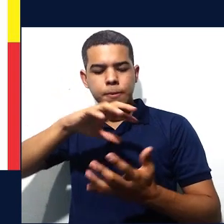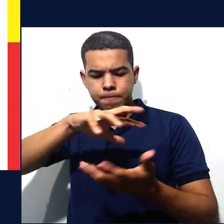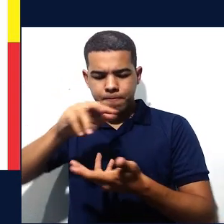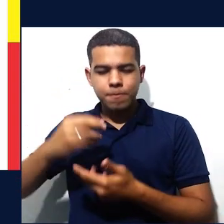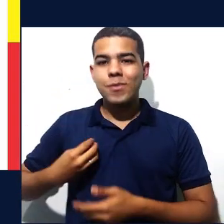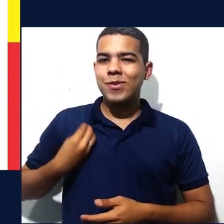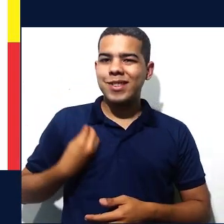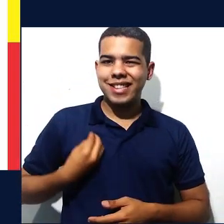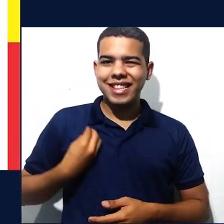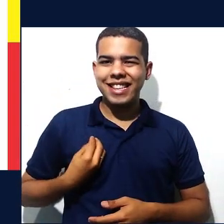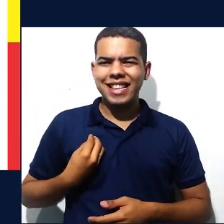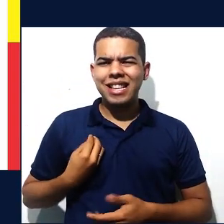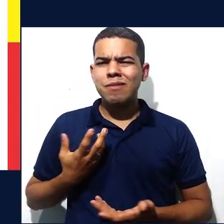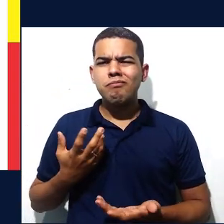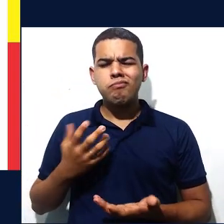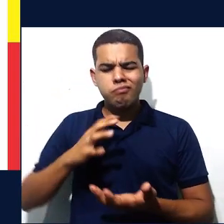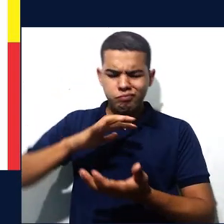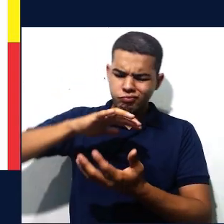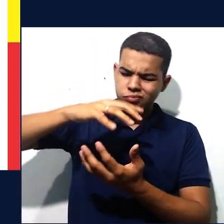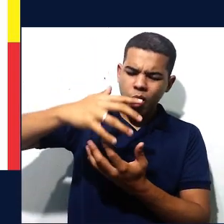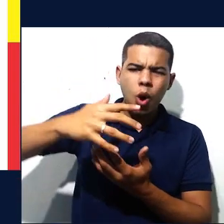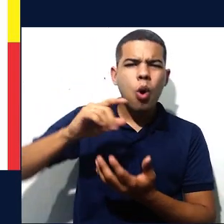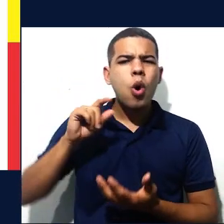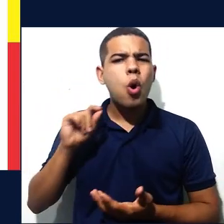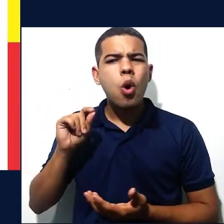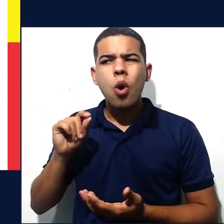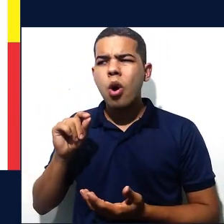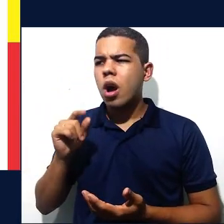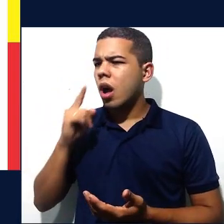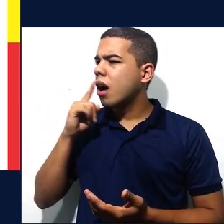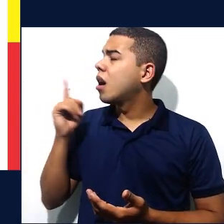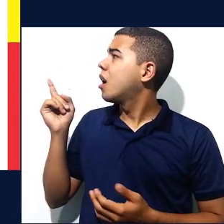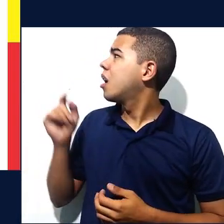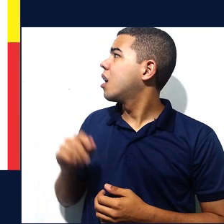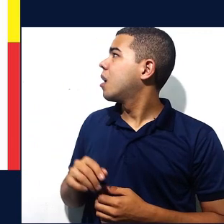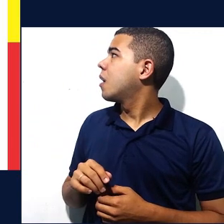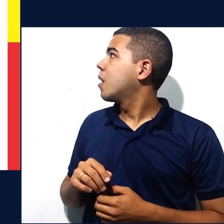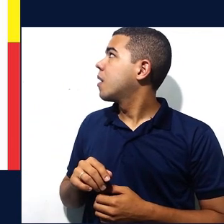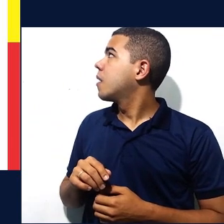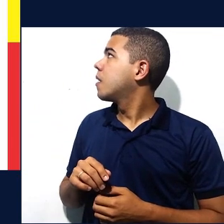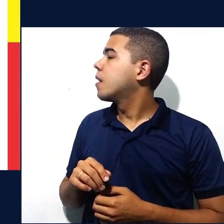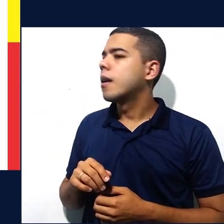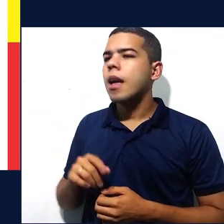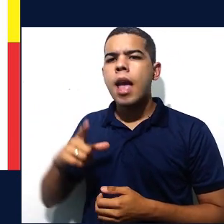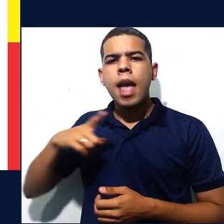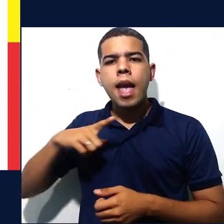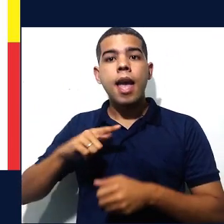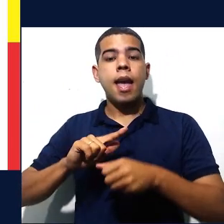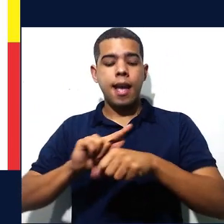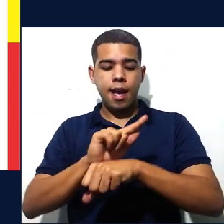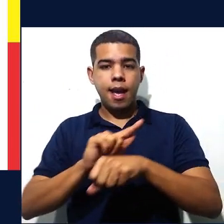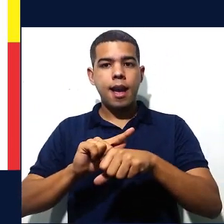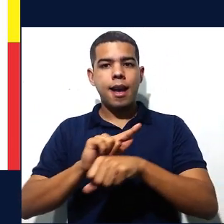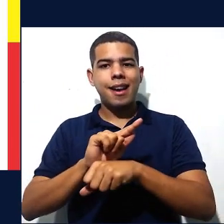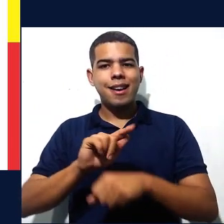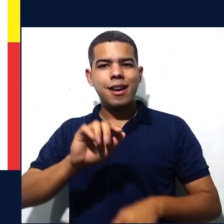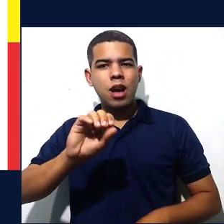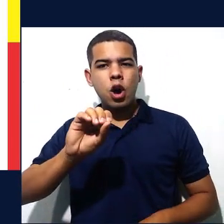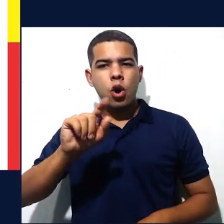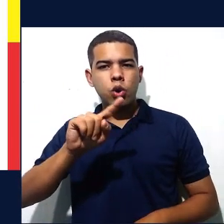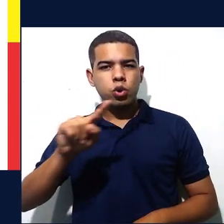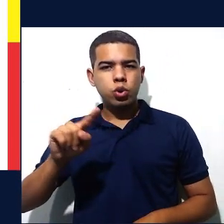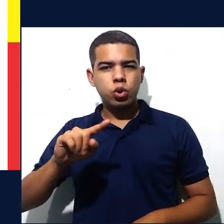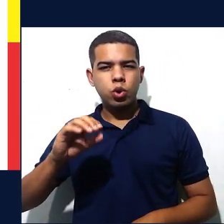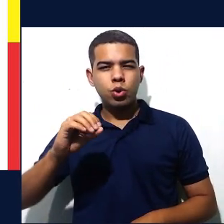de ozônio, na realidade, se trata de uma concentração de gás ozônio que ela vai ficar